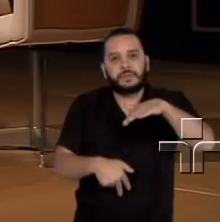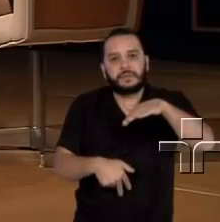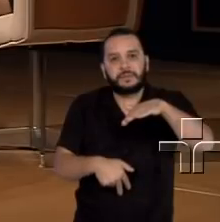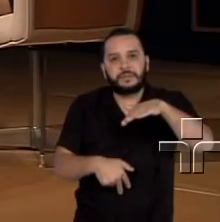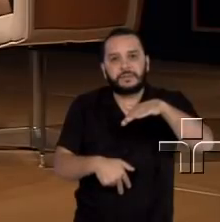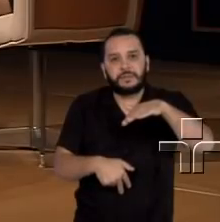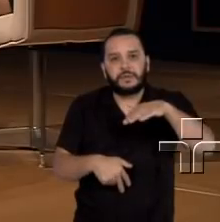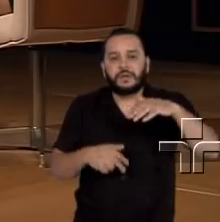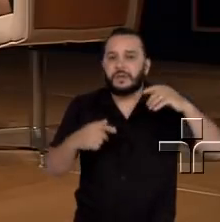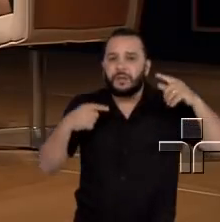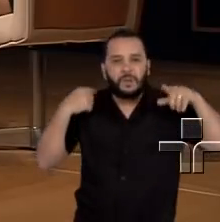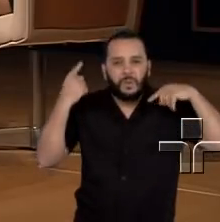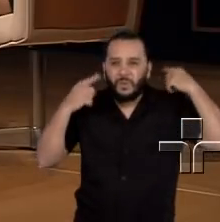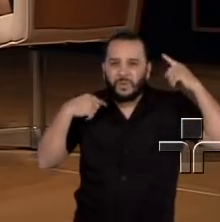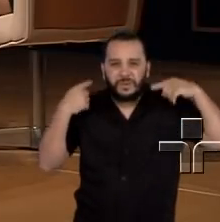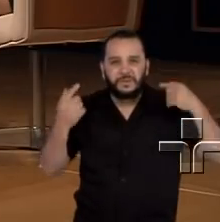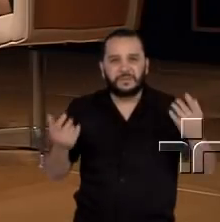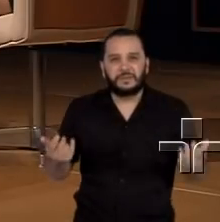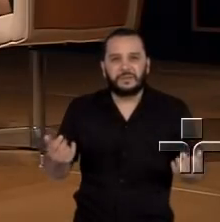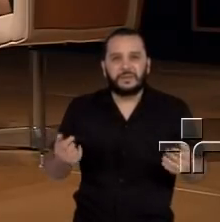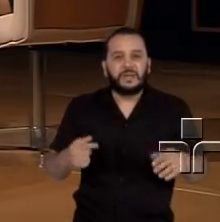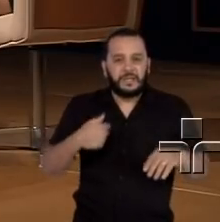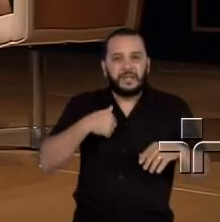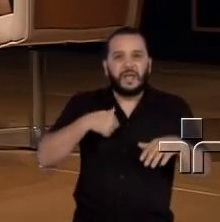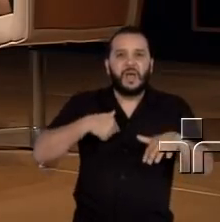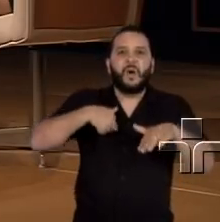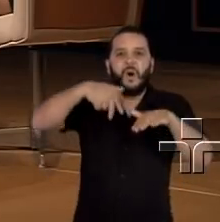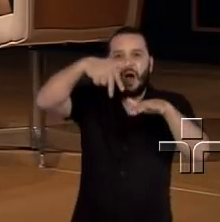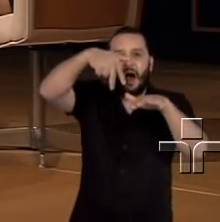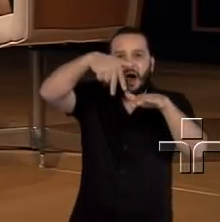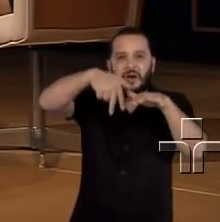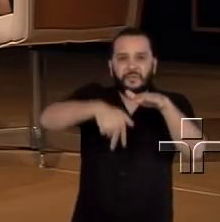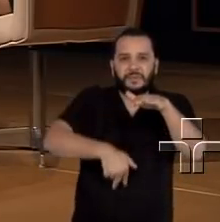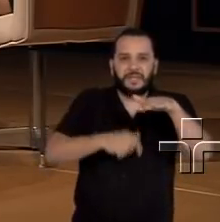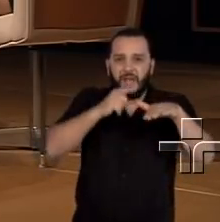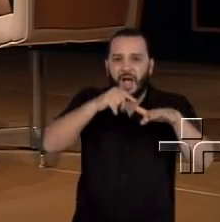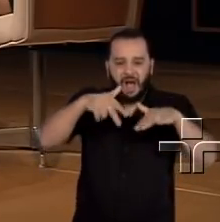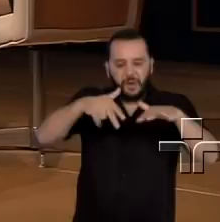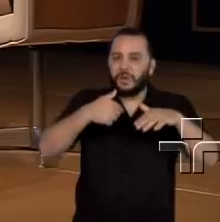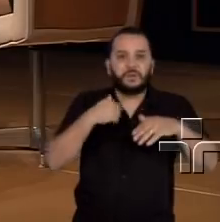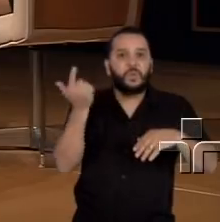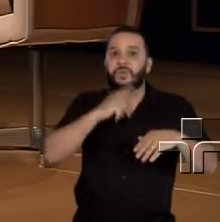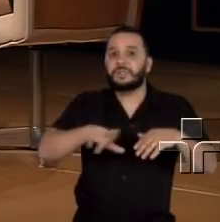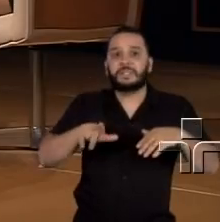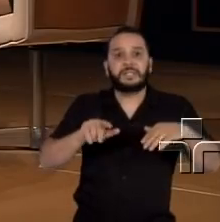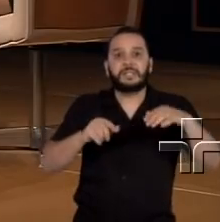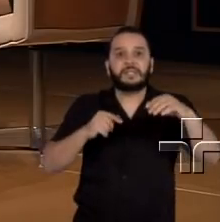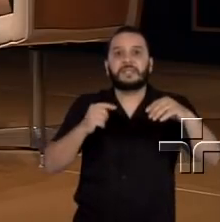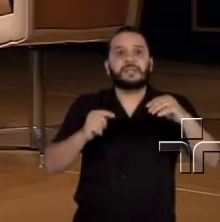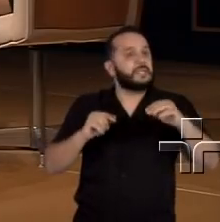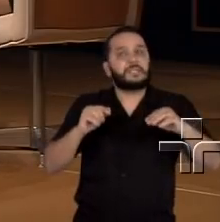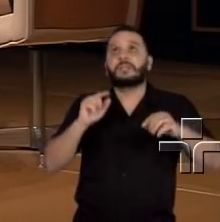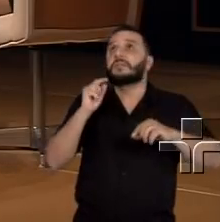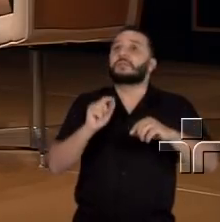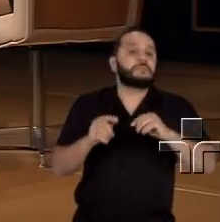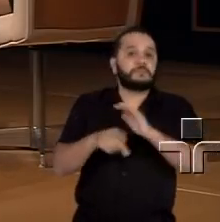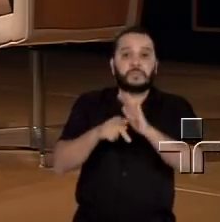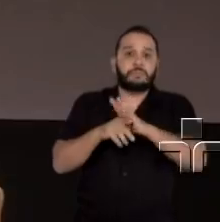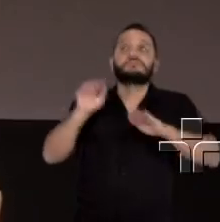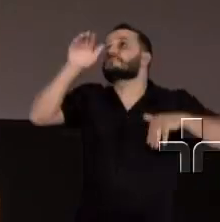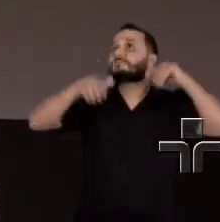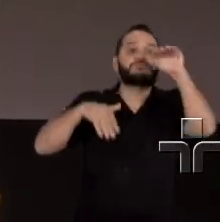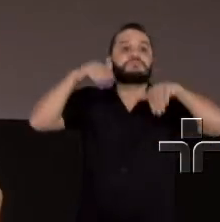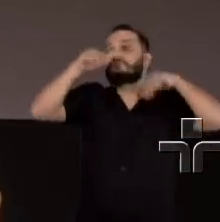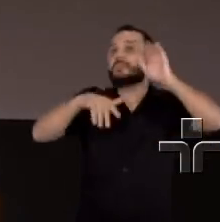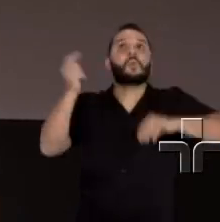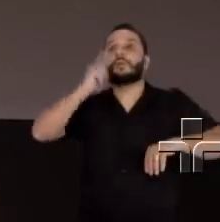Olha que louco que é a vida. Eu afundei. E eu não conseguia subir, porque a calça ficou muito pesada. E eu não